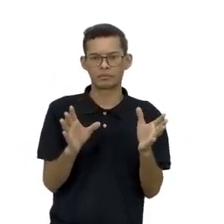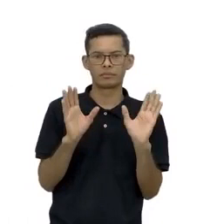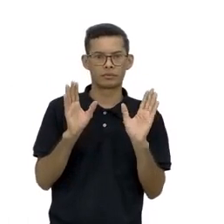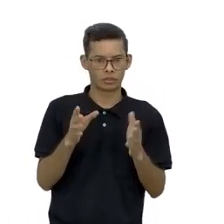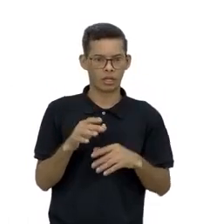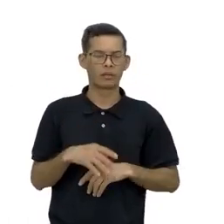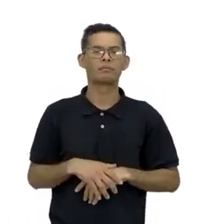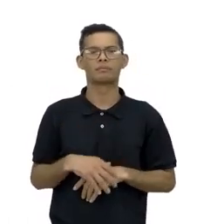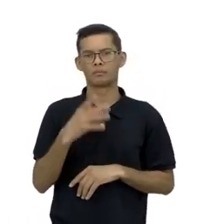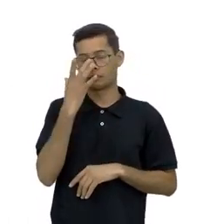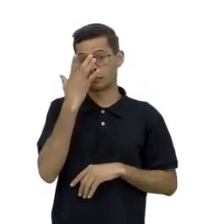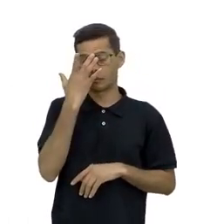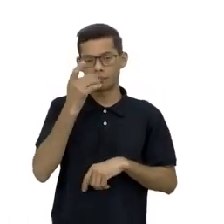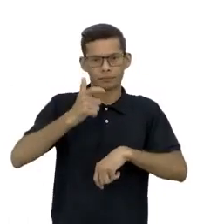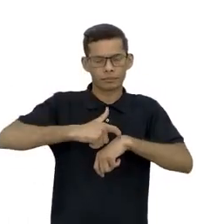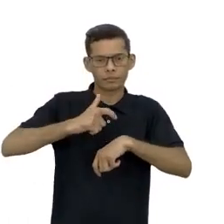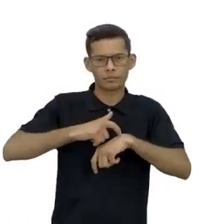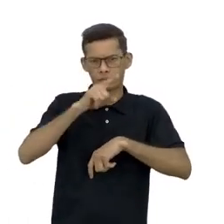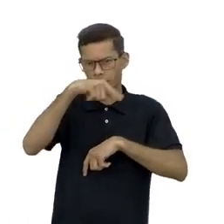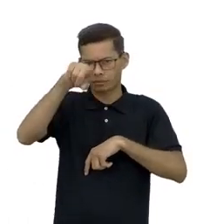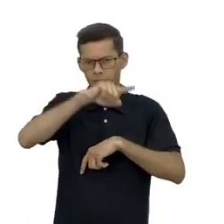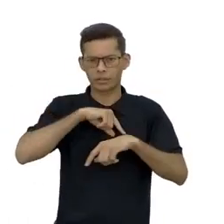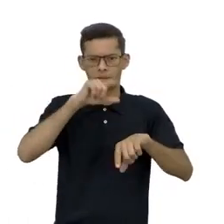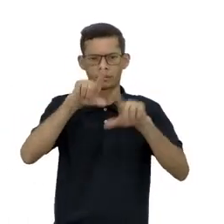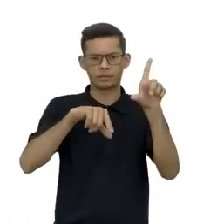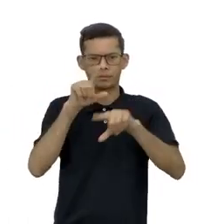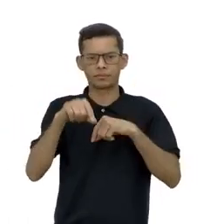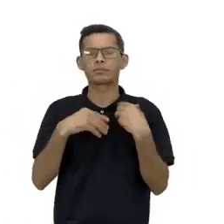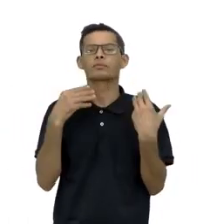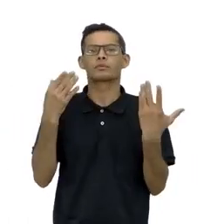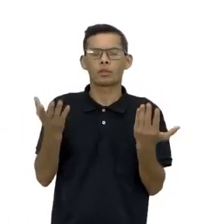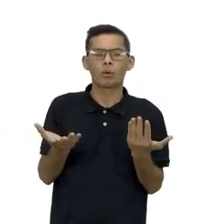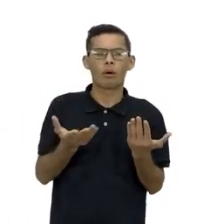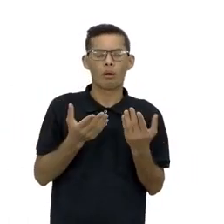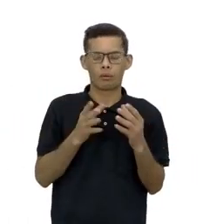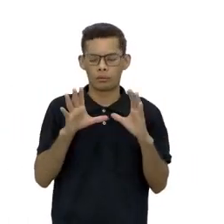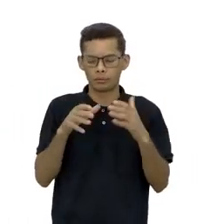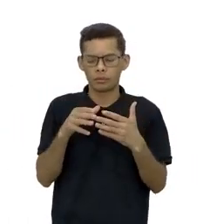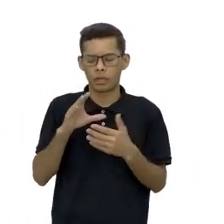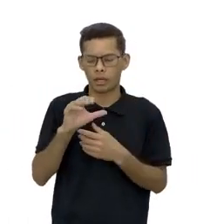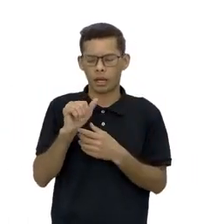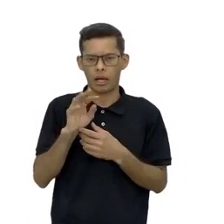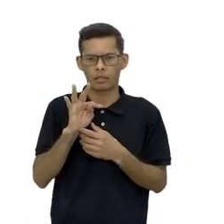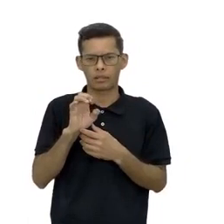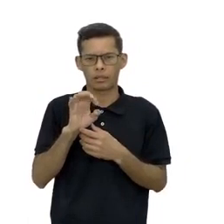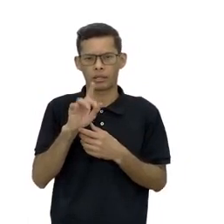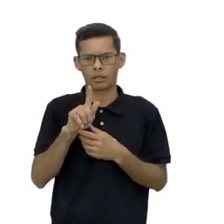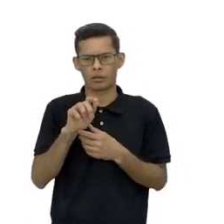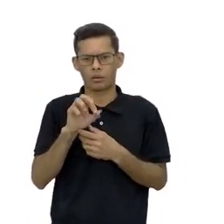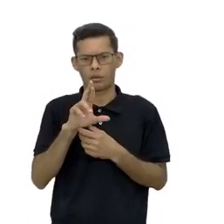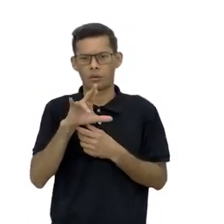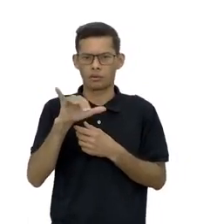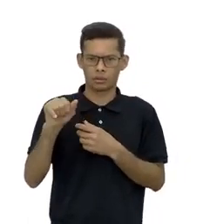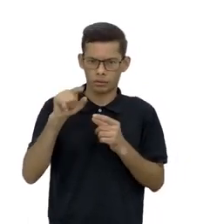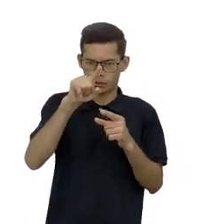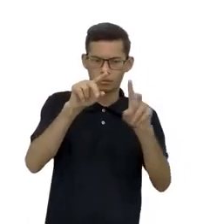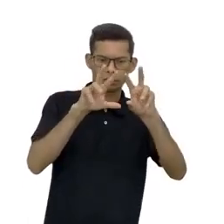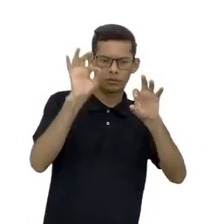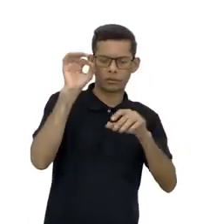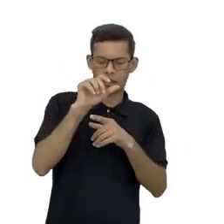o momento de vocês escolherem uma categoria. Aí vocês devem escolher formação